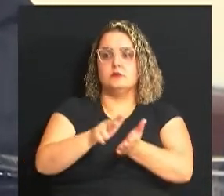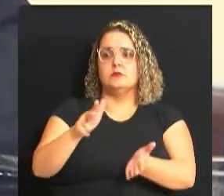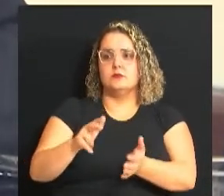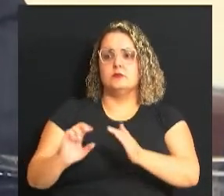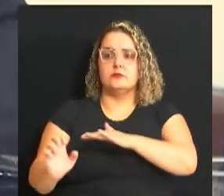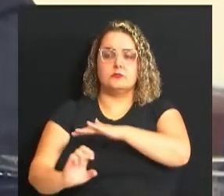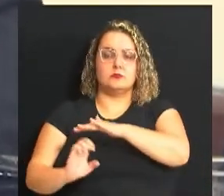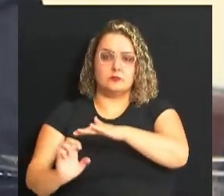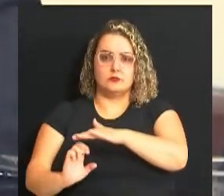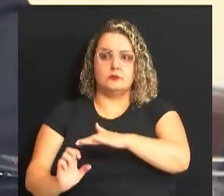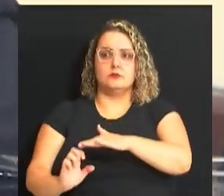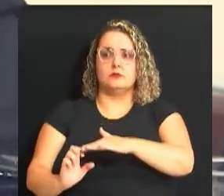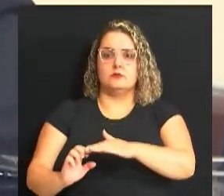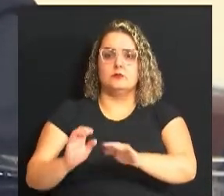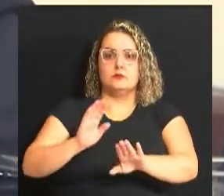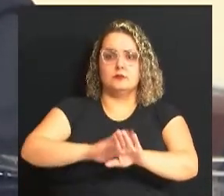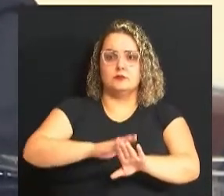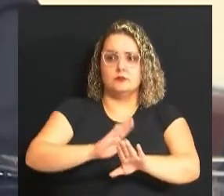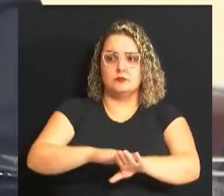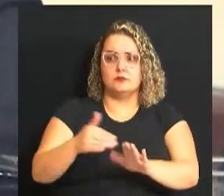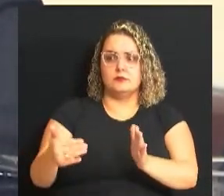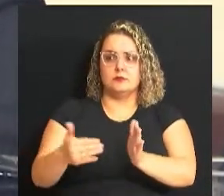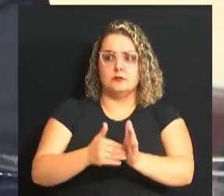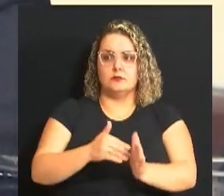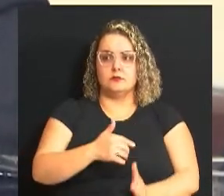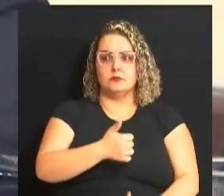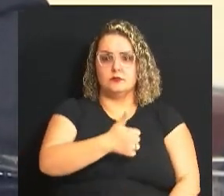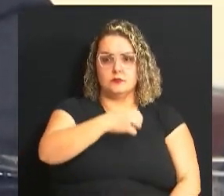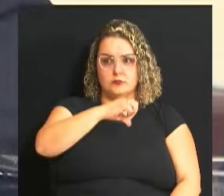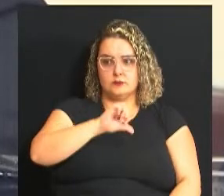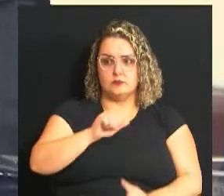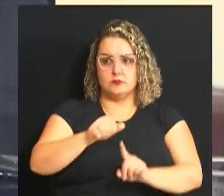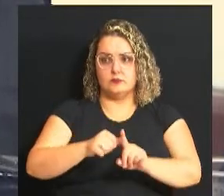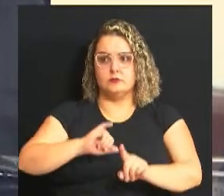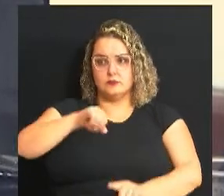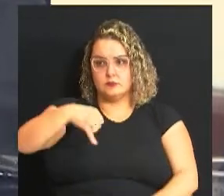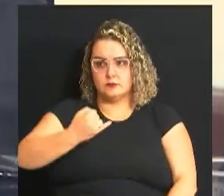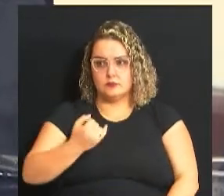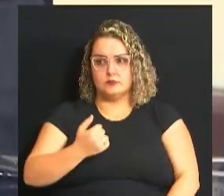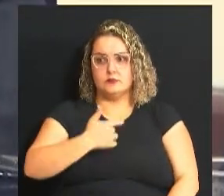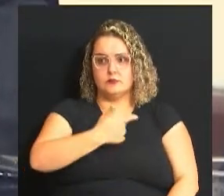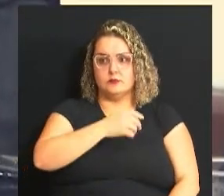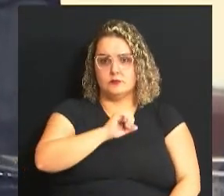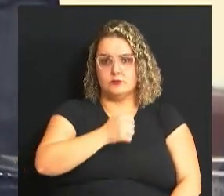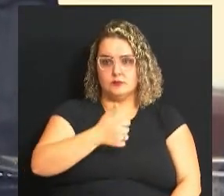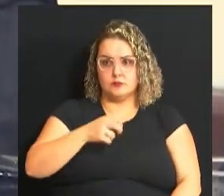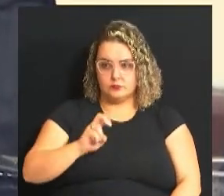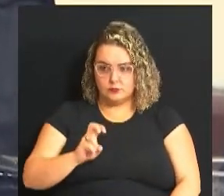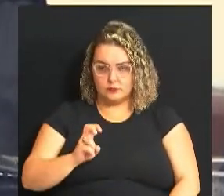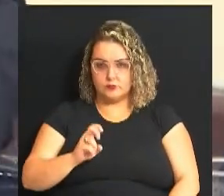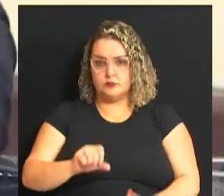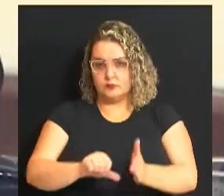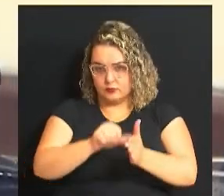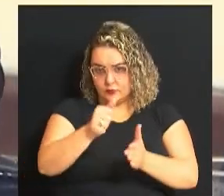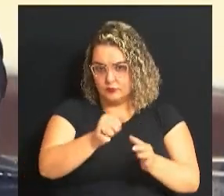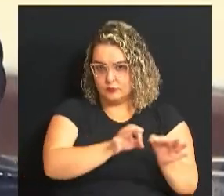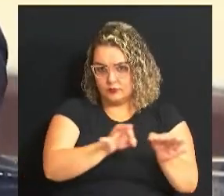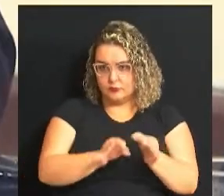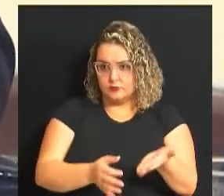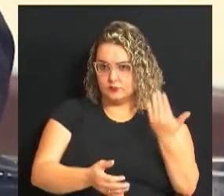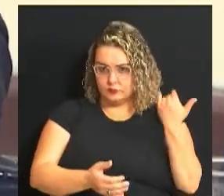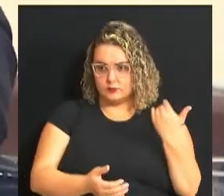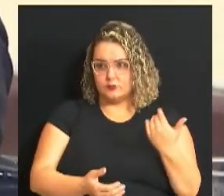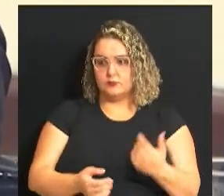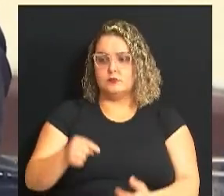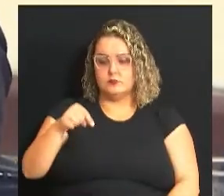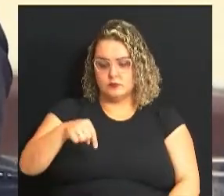que estivessem em atividade até 19 de janeiro de 2015. Então, a preocupação aqui, agora,